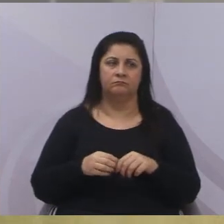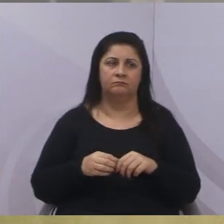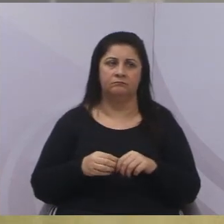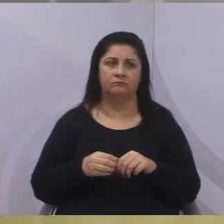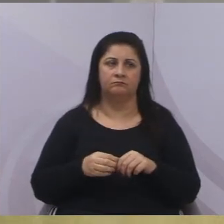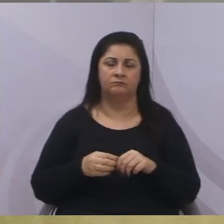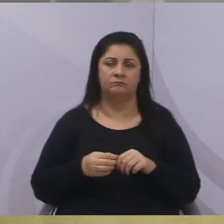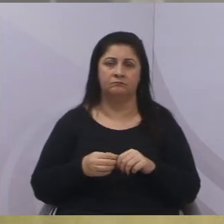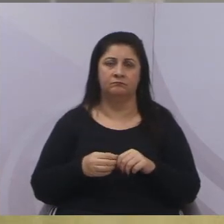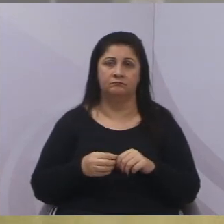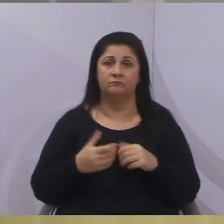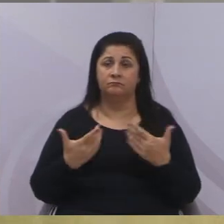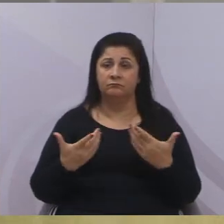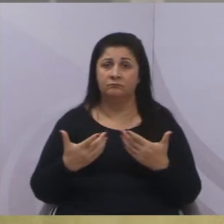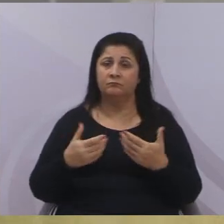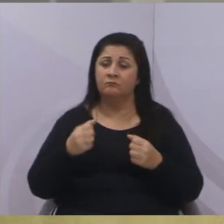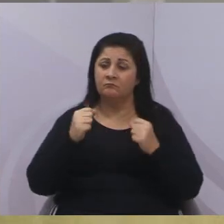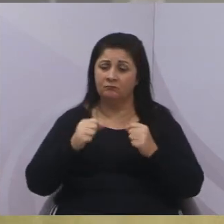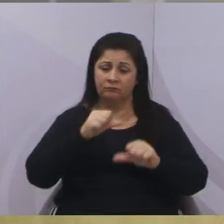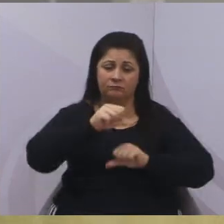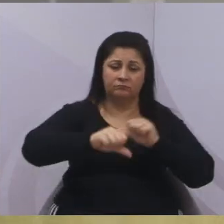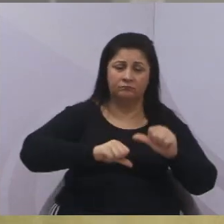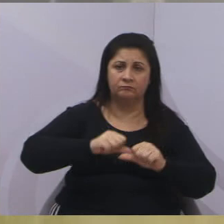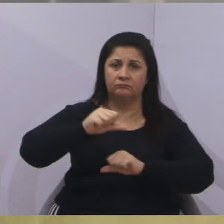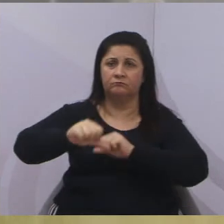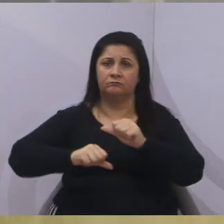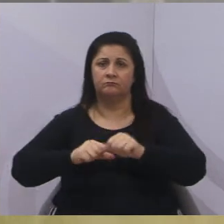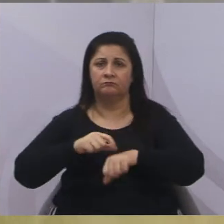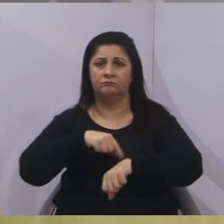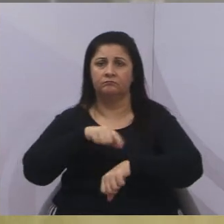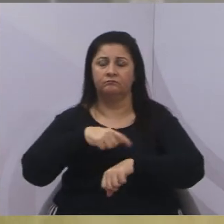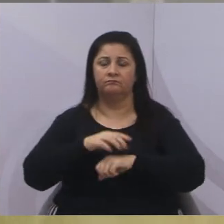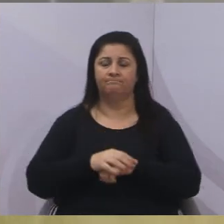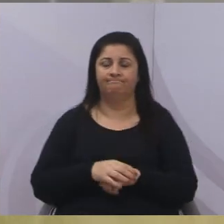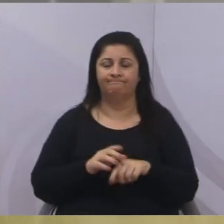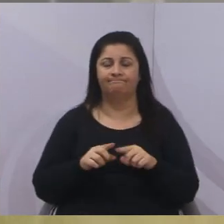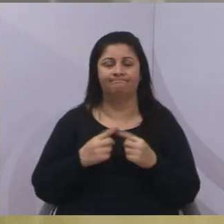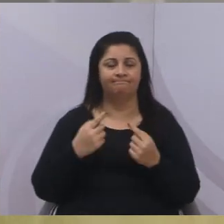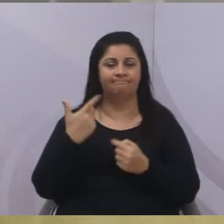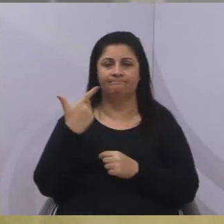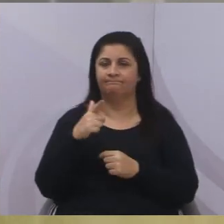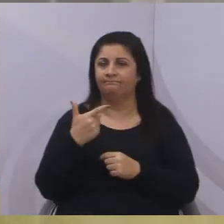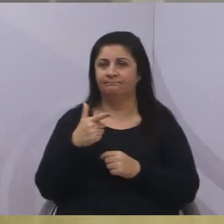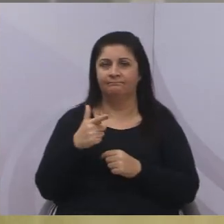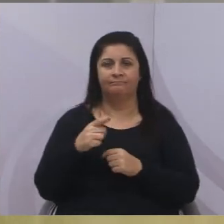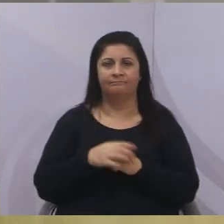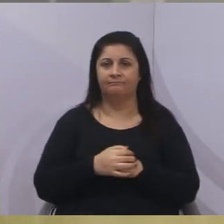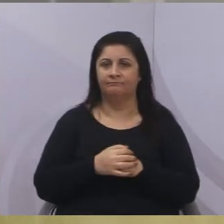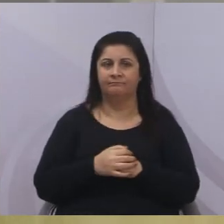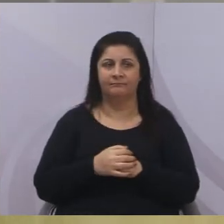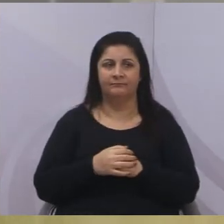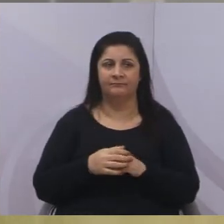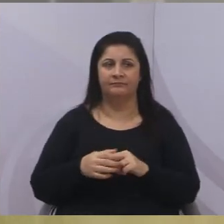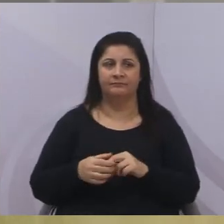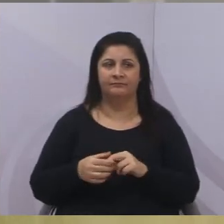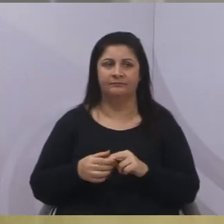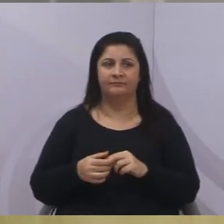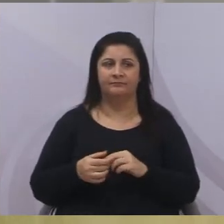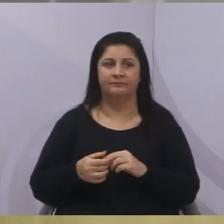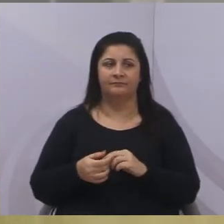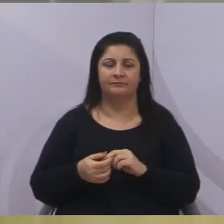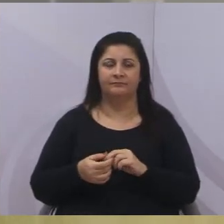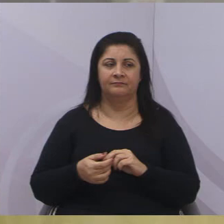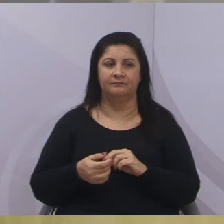mais flexível ainda do que as 20 horas. E a gente não está conseguindo, a Célia está aí, se ela puder